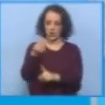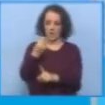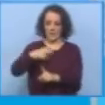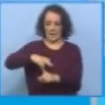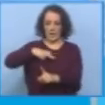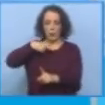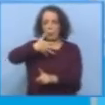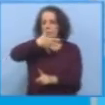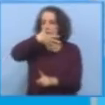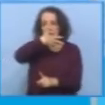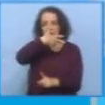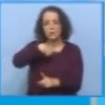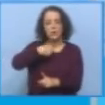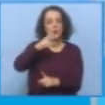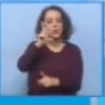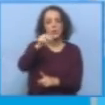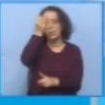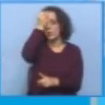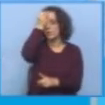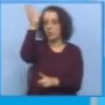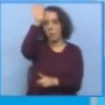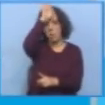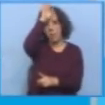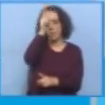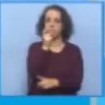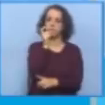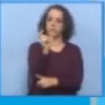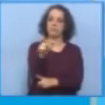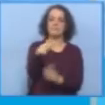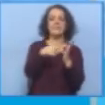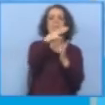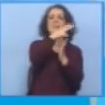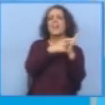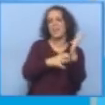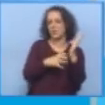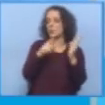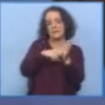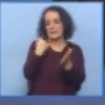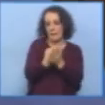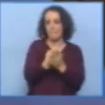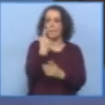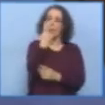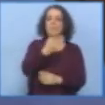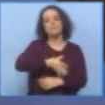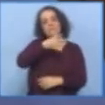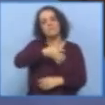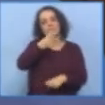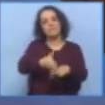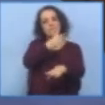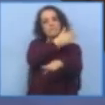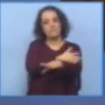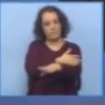me esqueci desse comentário que o Papa fez a esse texto. Portanto, havia um texto, há sempre uma mensagem prévia